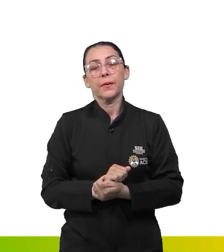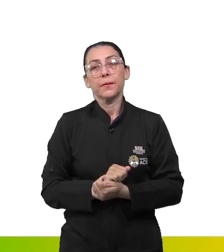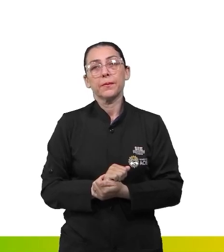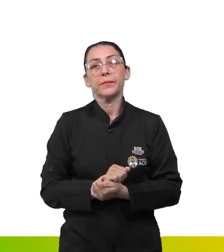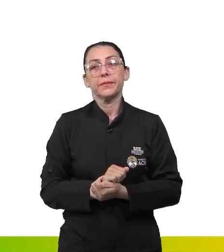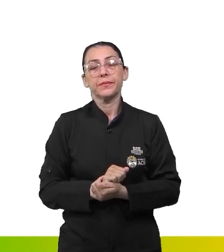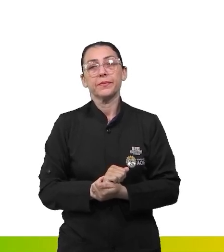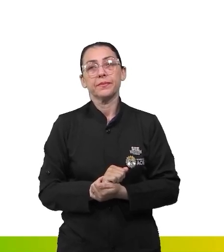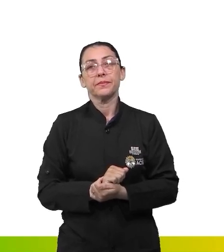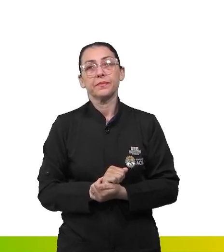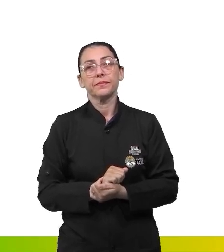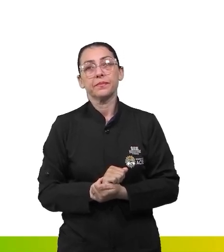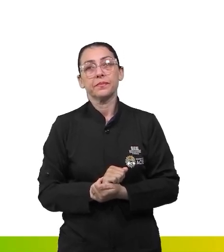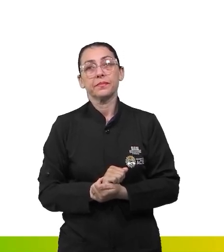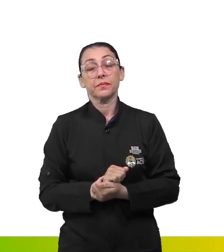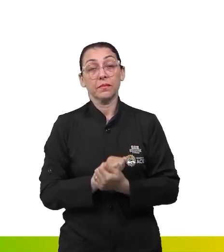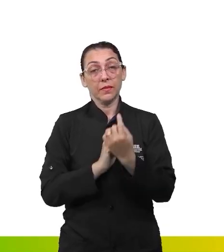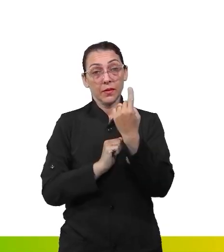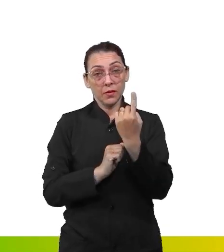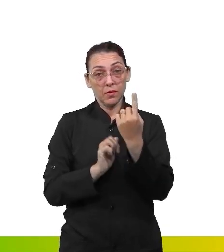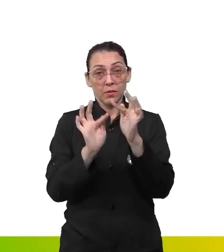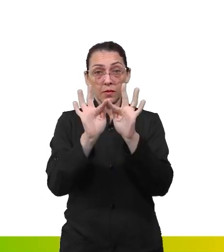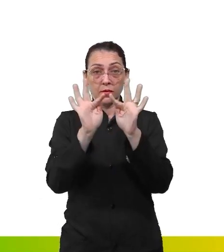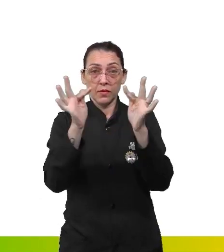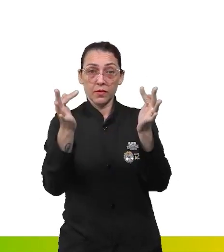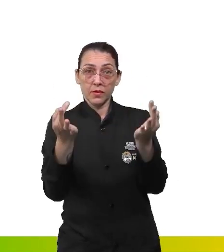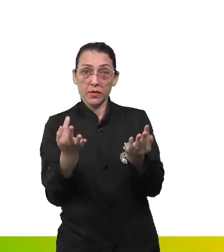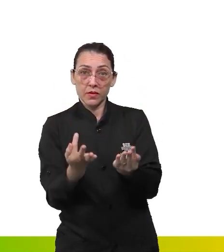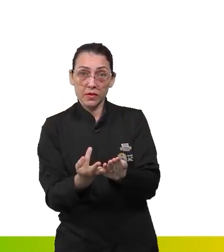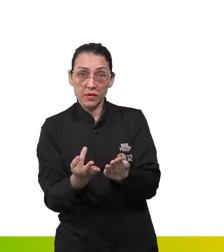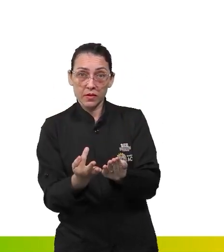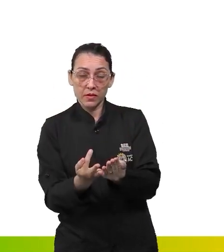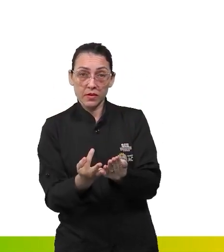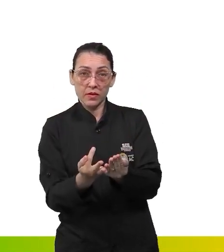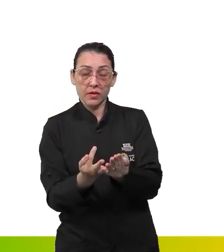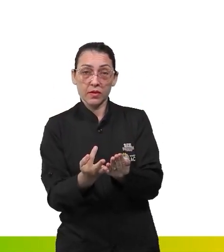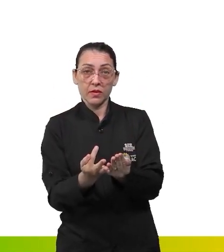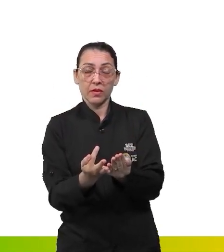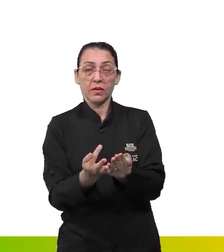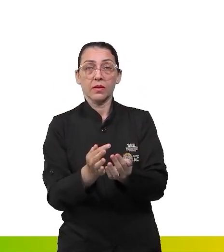maneira. Pega uma função